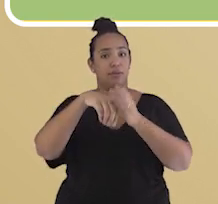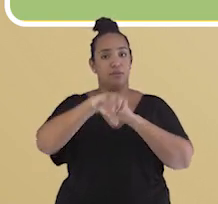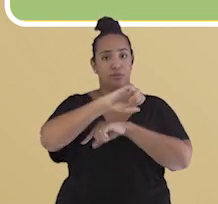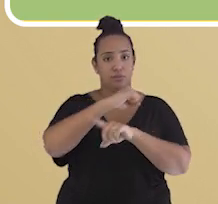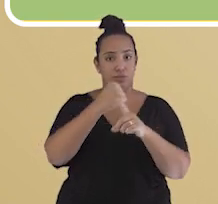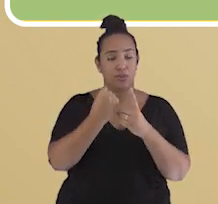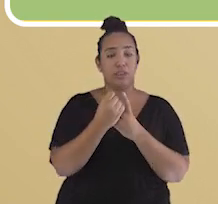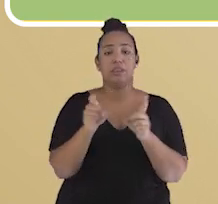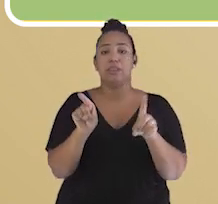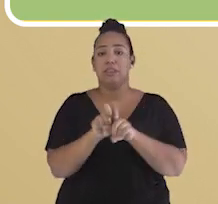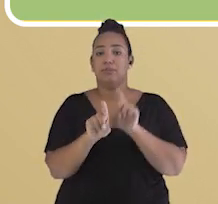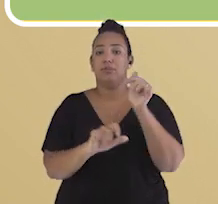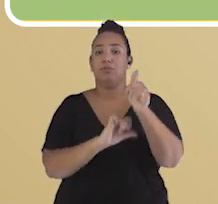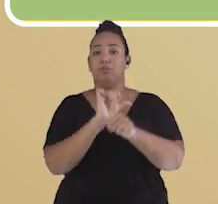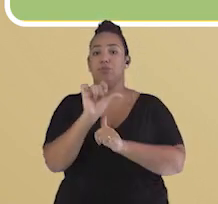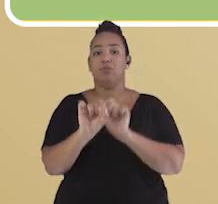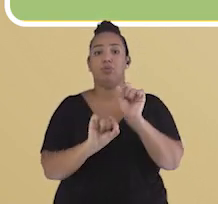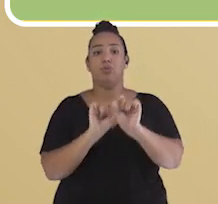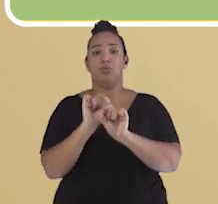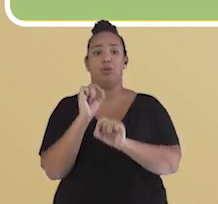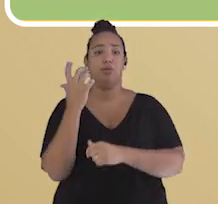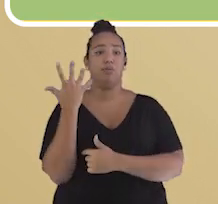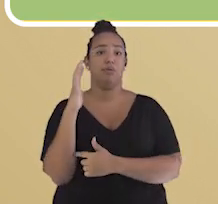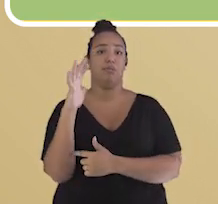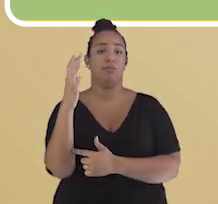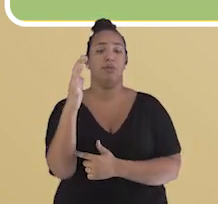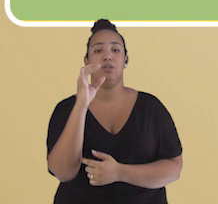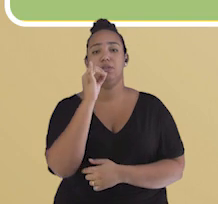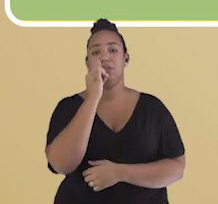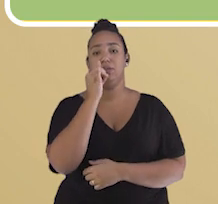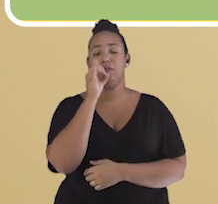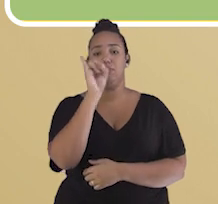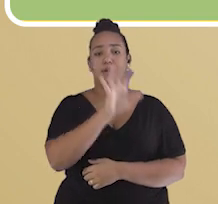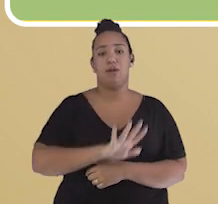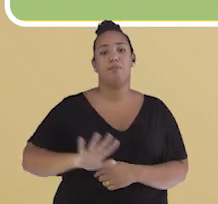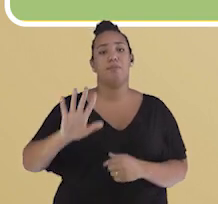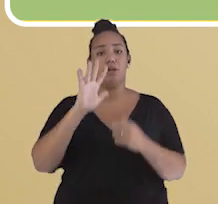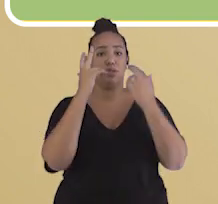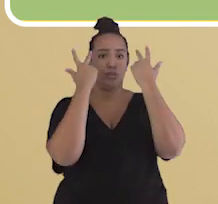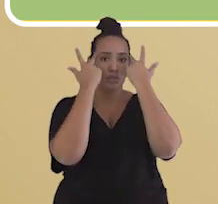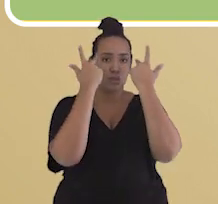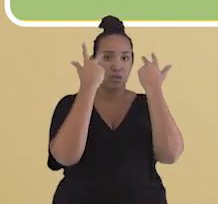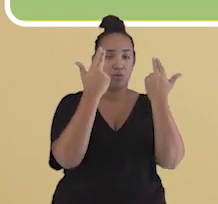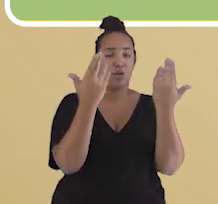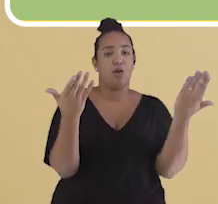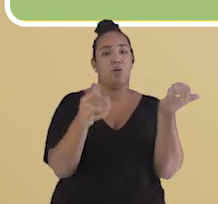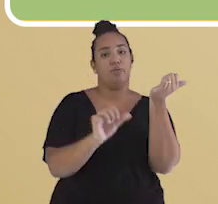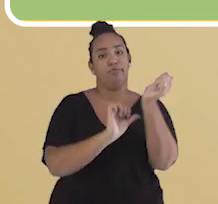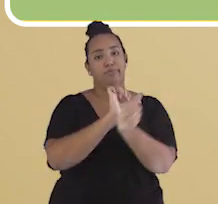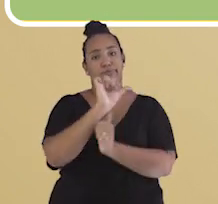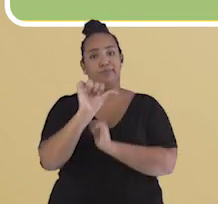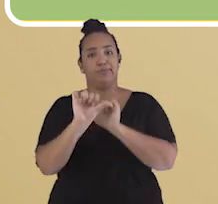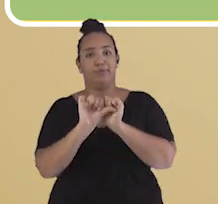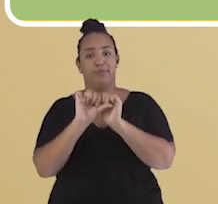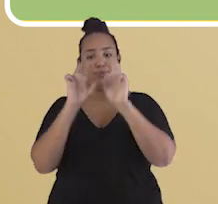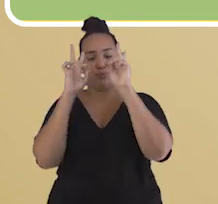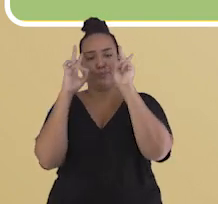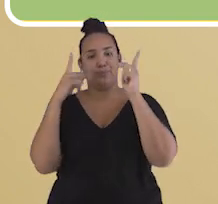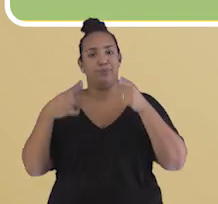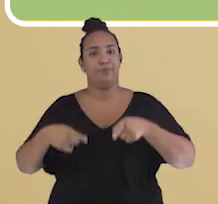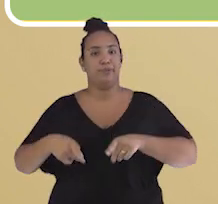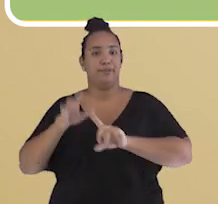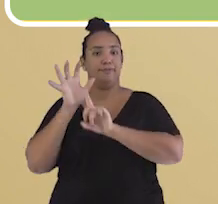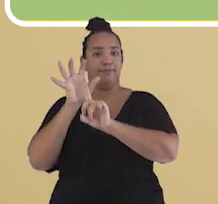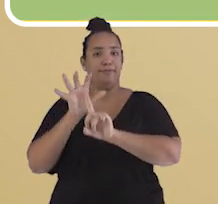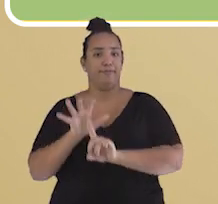do tempo, através das transformações sociais e do espaço. E, por consequência,